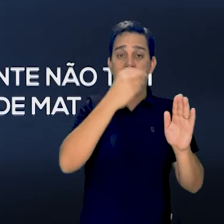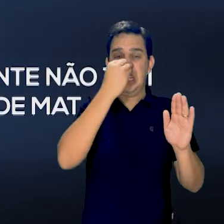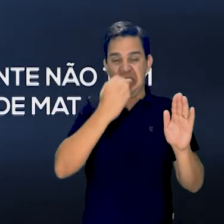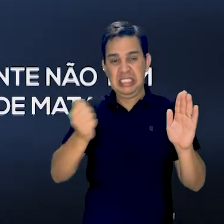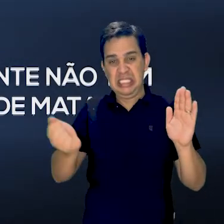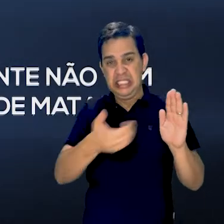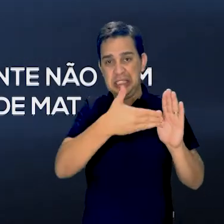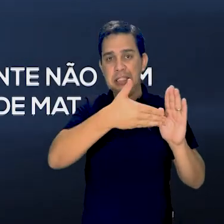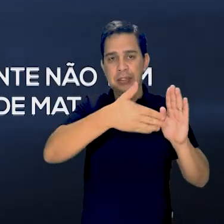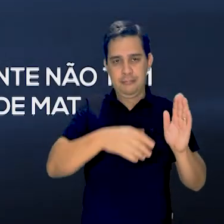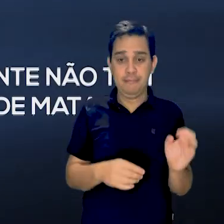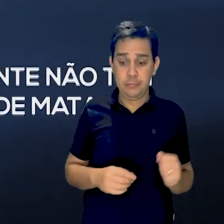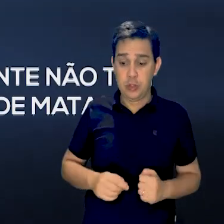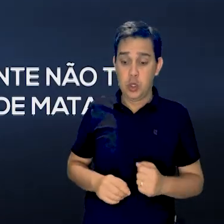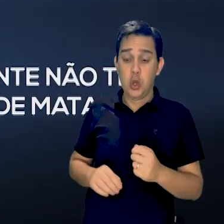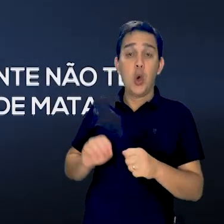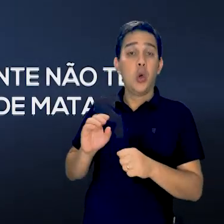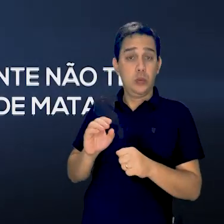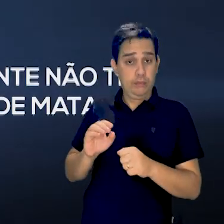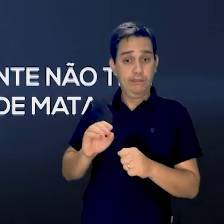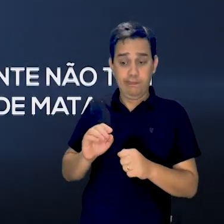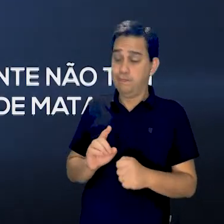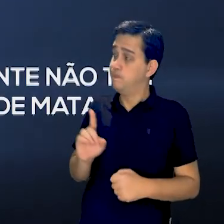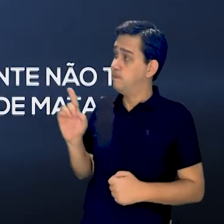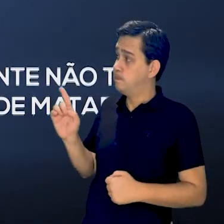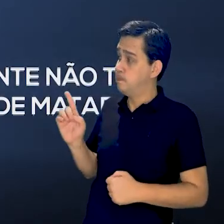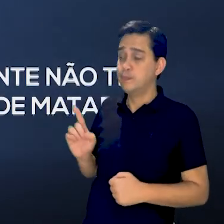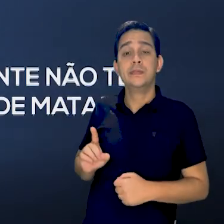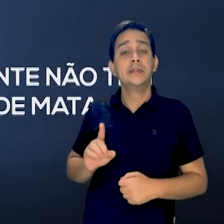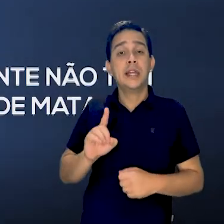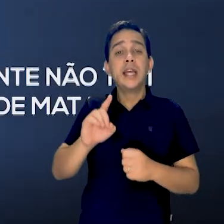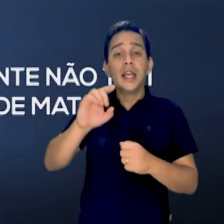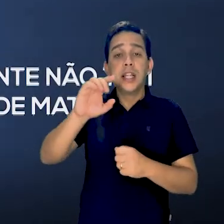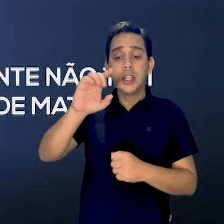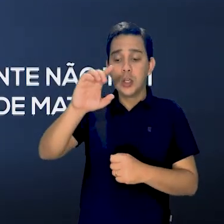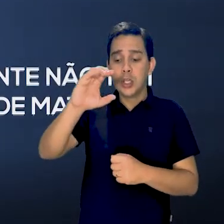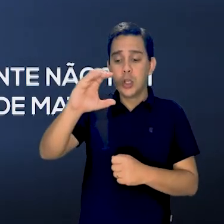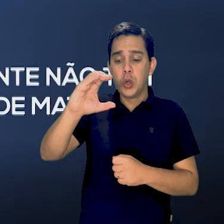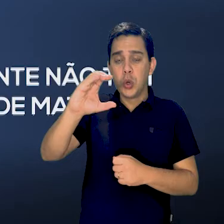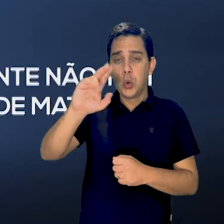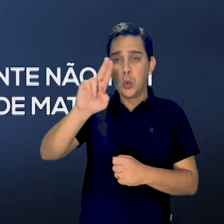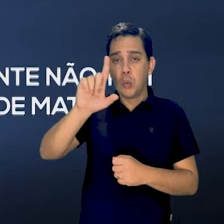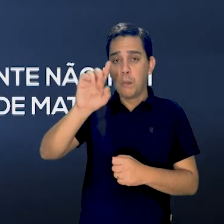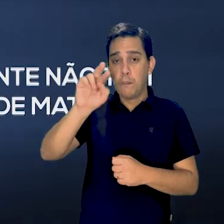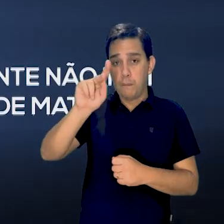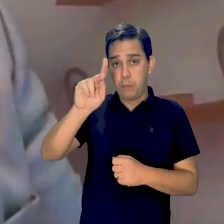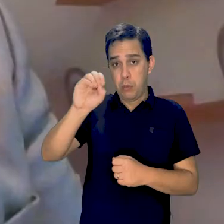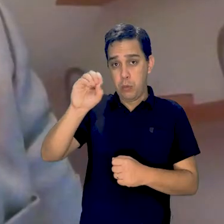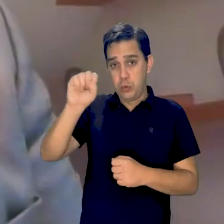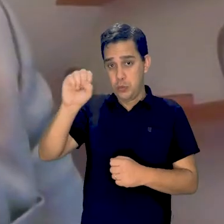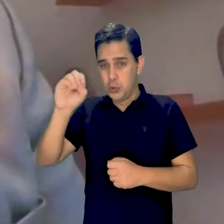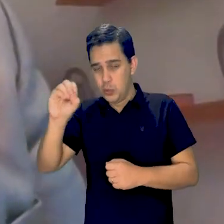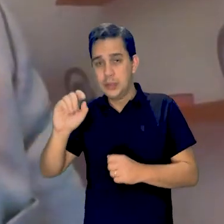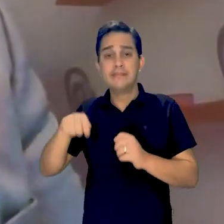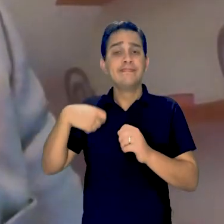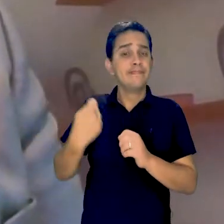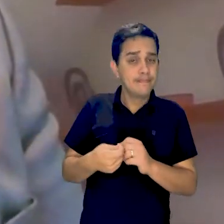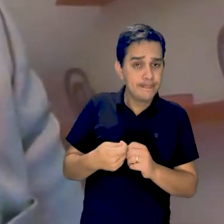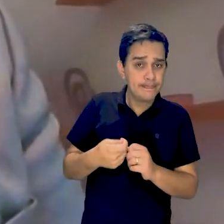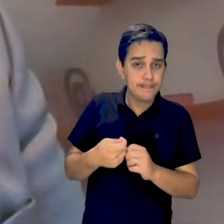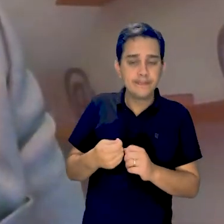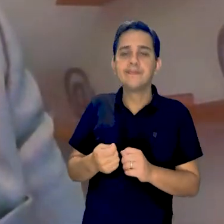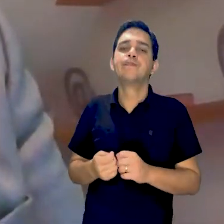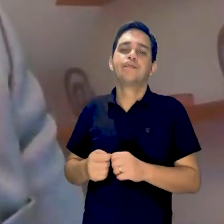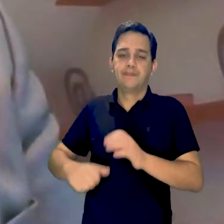muito simplória no direito penal brasileiro, ela se dá quando o